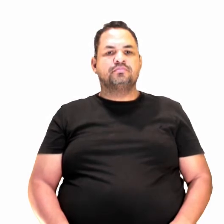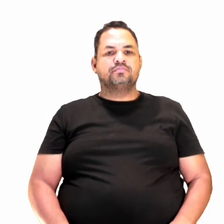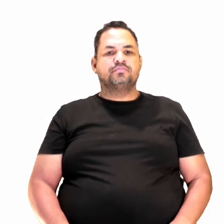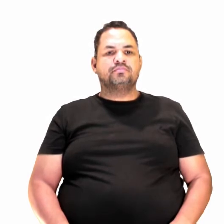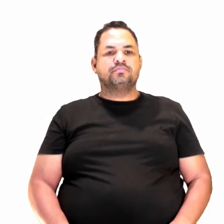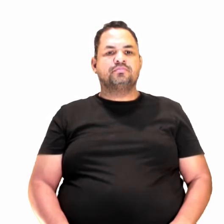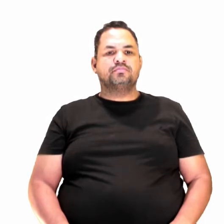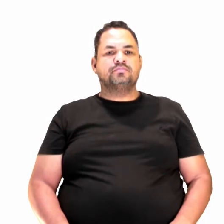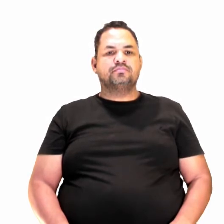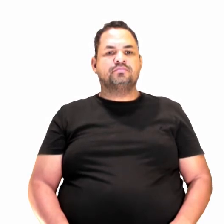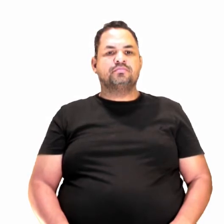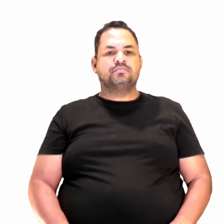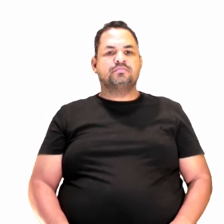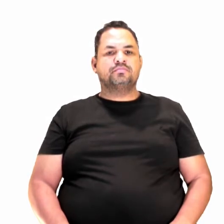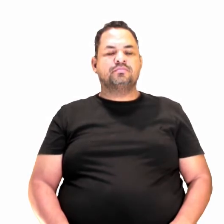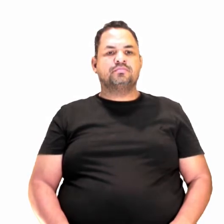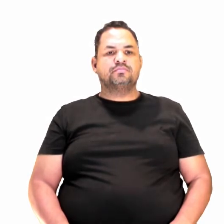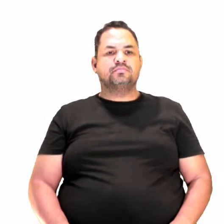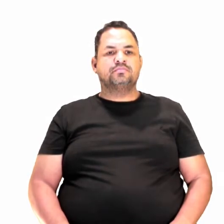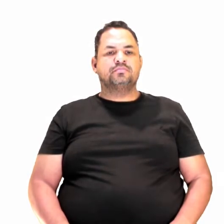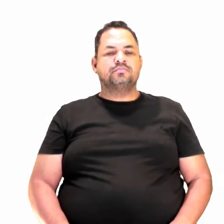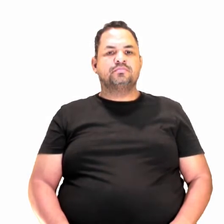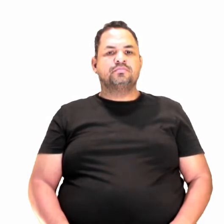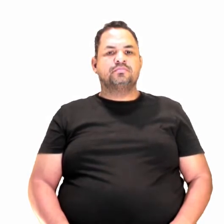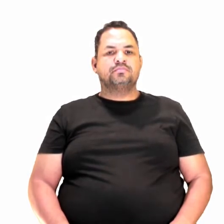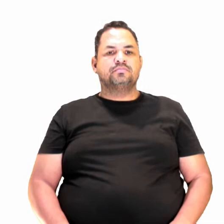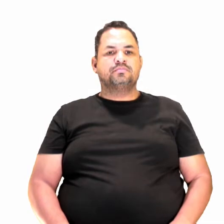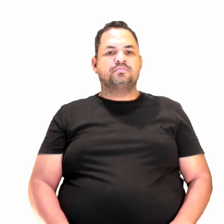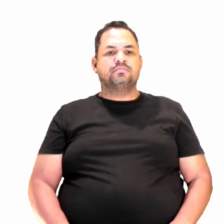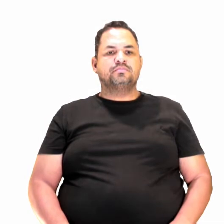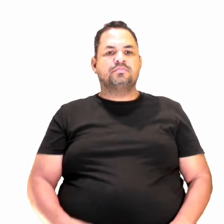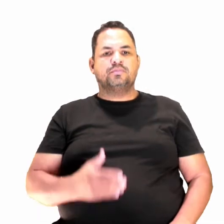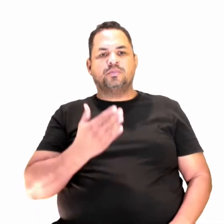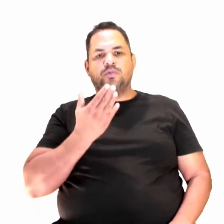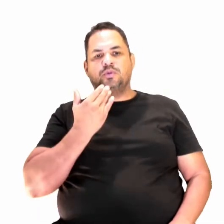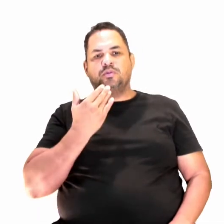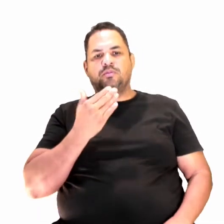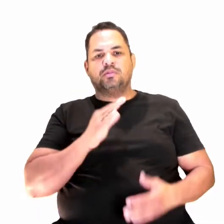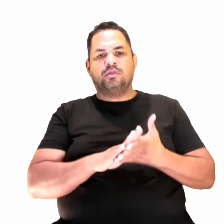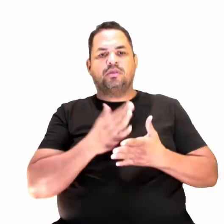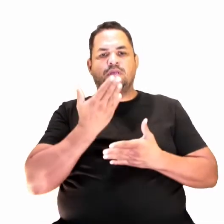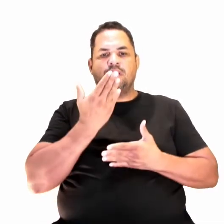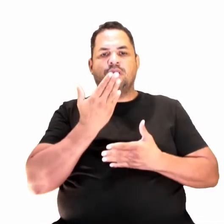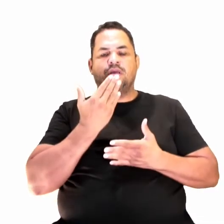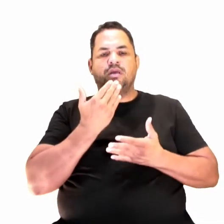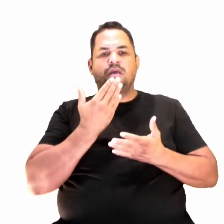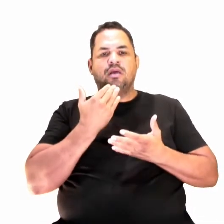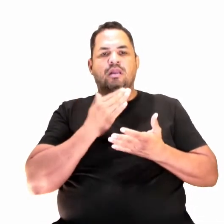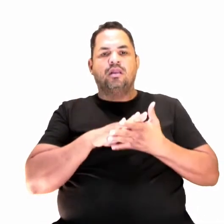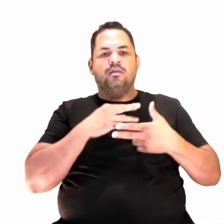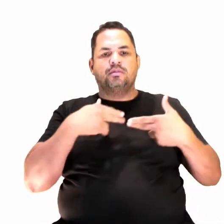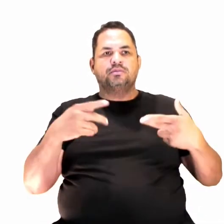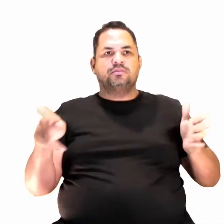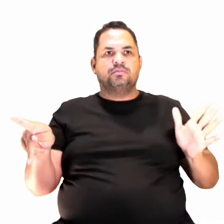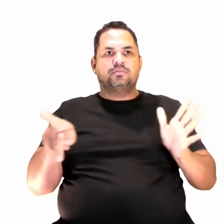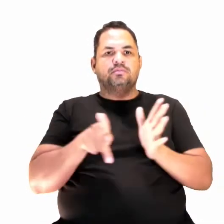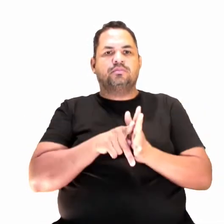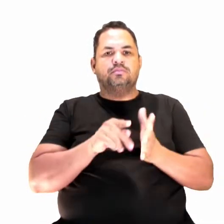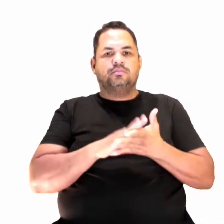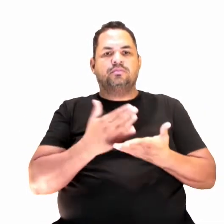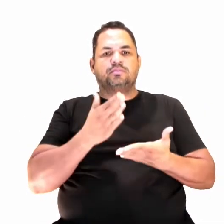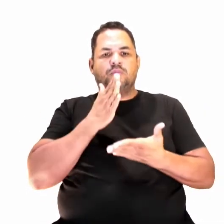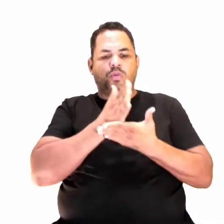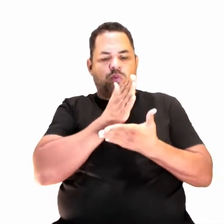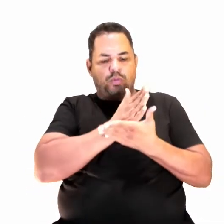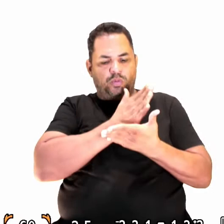cutting food in small pieces. Ou seja, comer apenas alimentos específicos, dar pequenas mordidas, cortar os alimentos